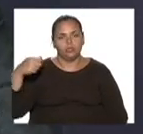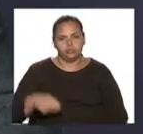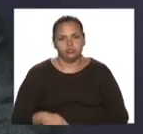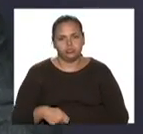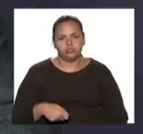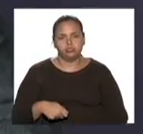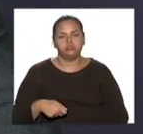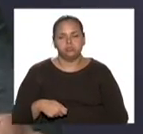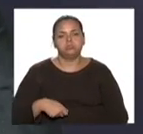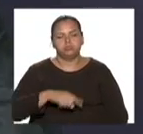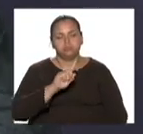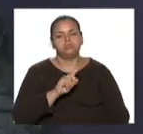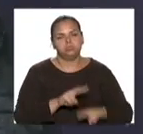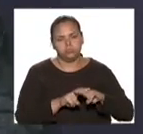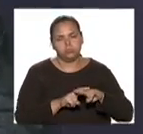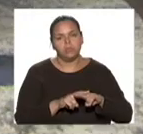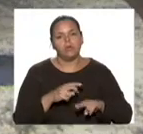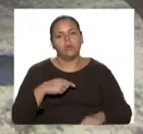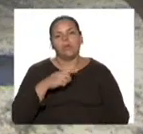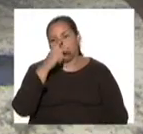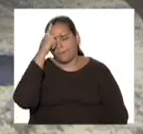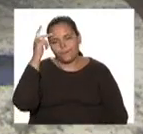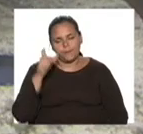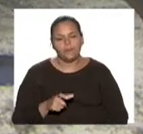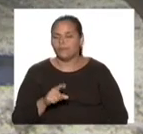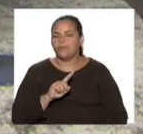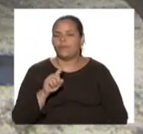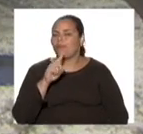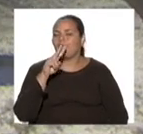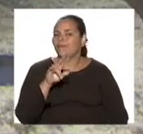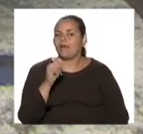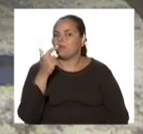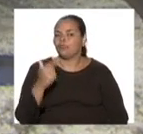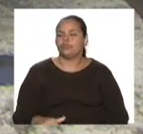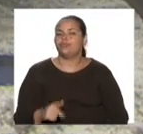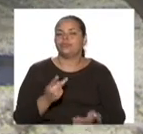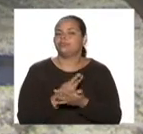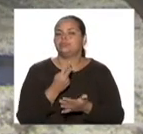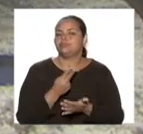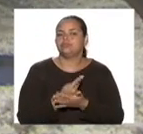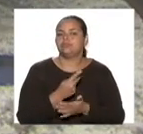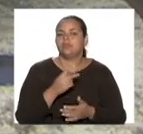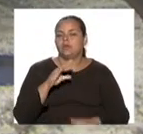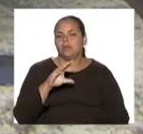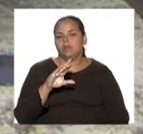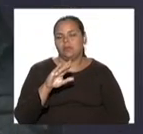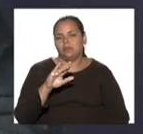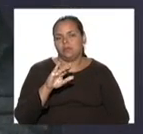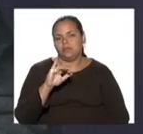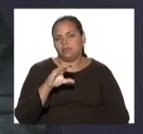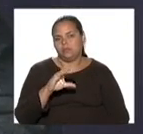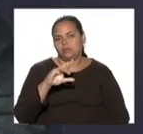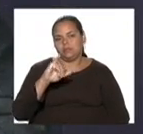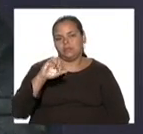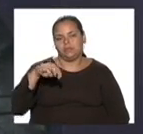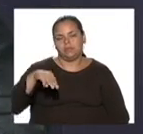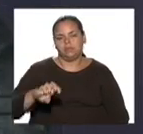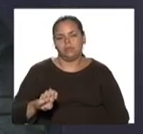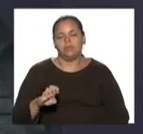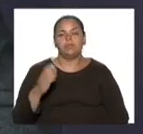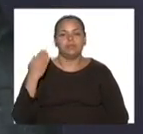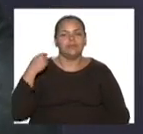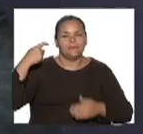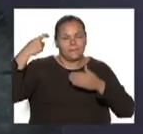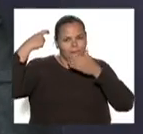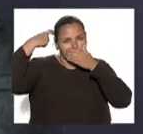seja punido exemplarmente, aquelas pessoas não vão cometer aquele crime novamente. Foi assim com a extorsão mediante sequestro no Rio de